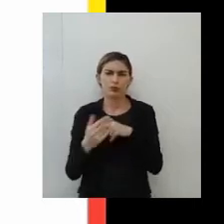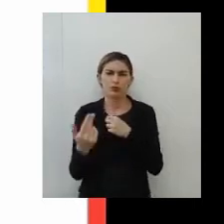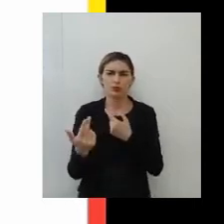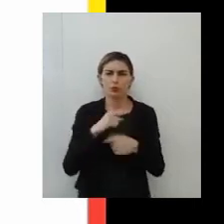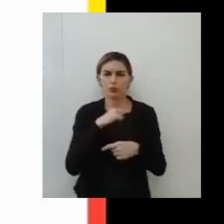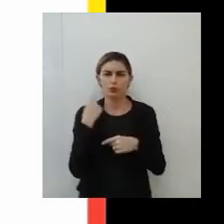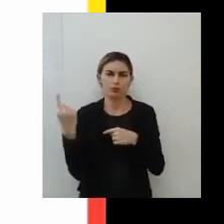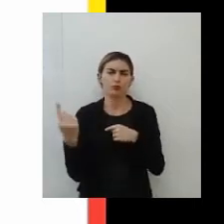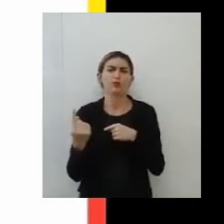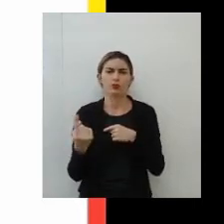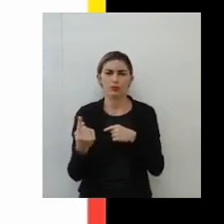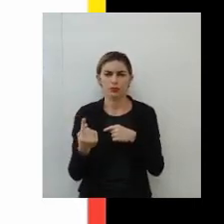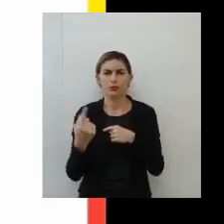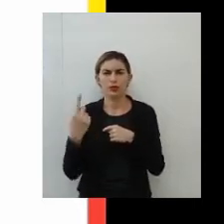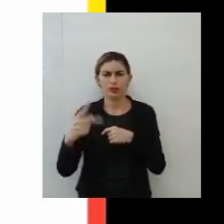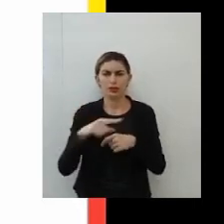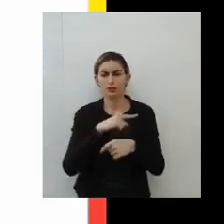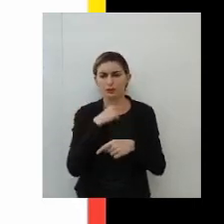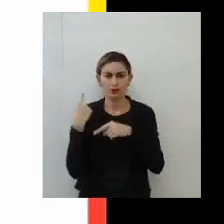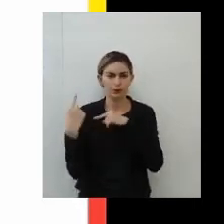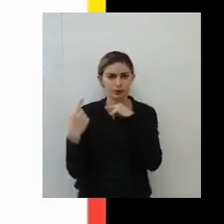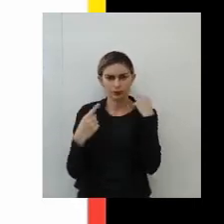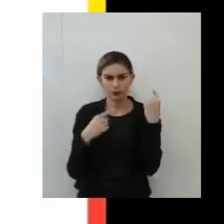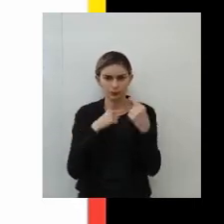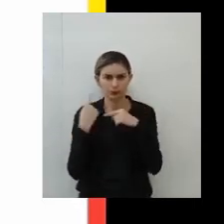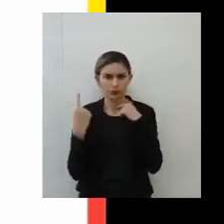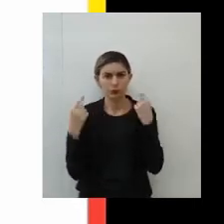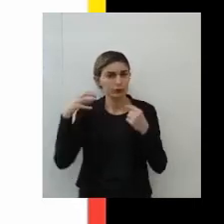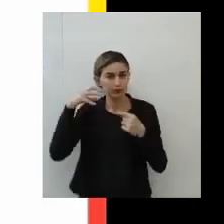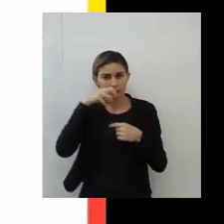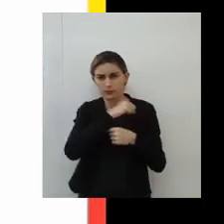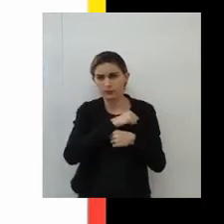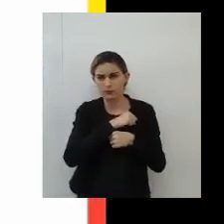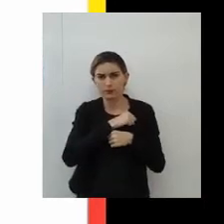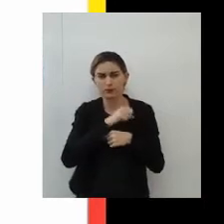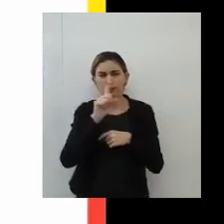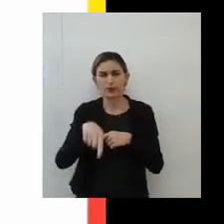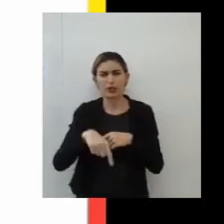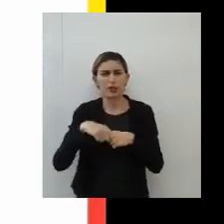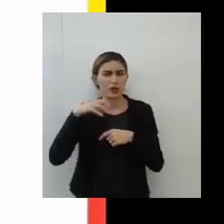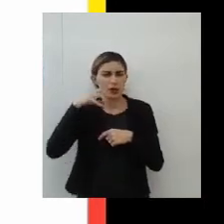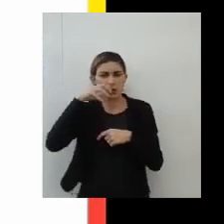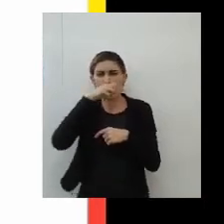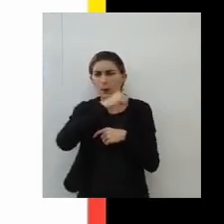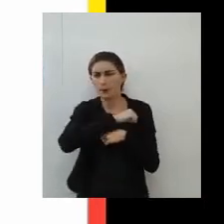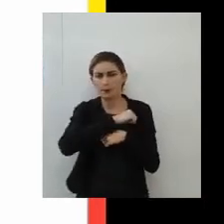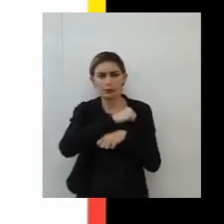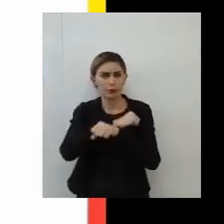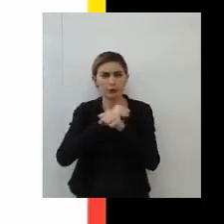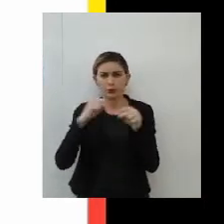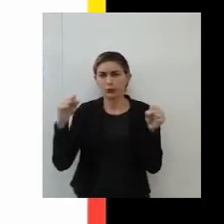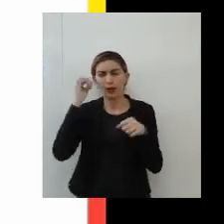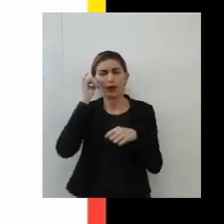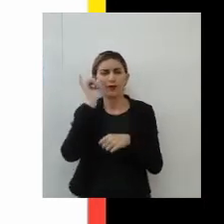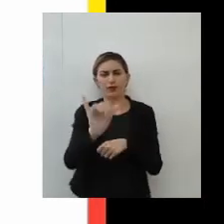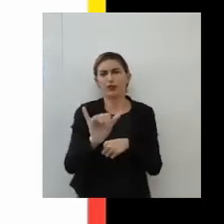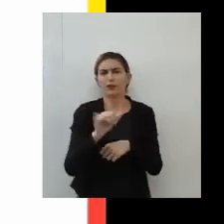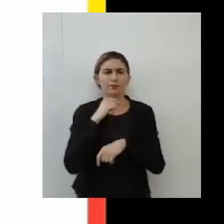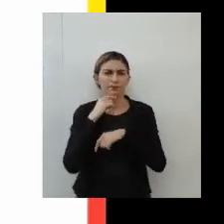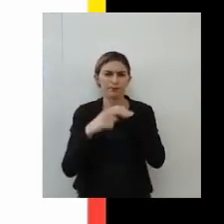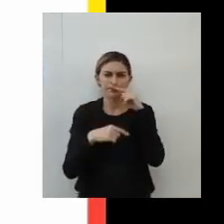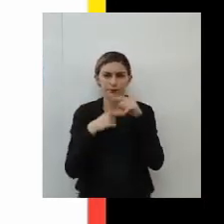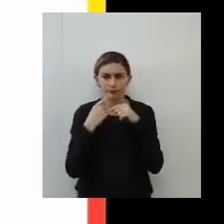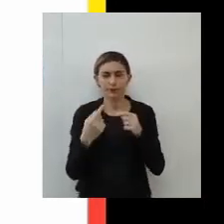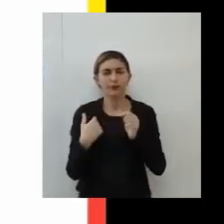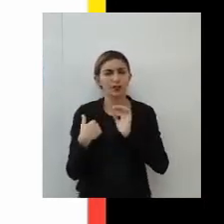mortal. Essa morte imediata, era absolutamente impossível de se evitar. Isso é